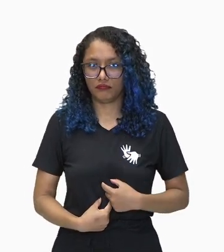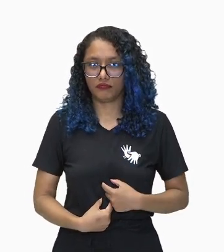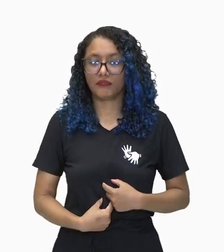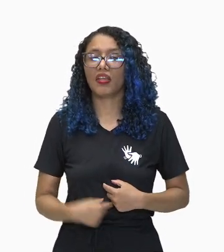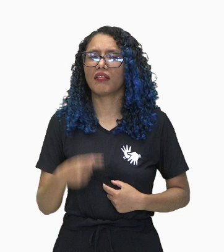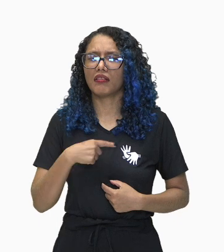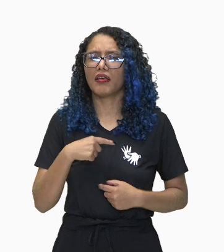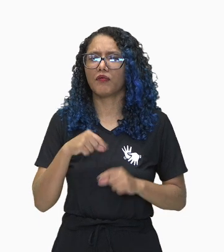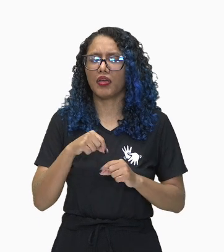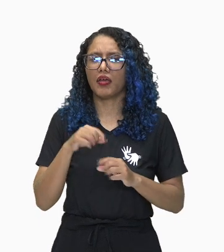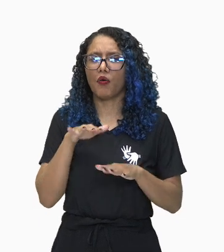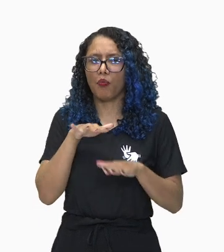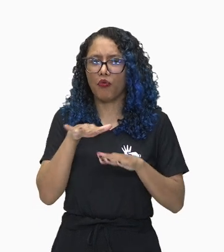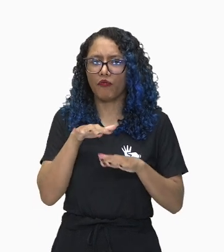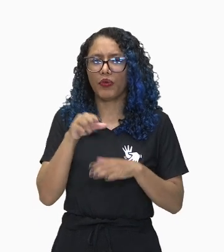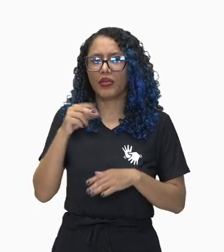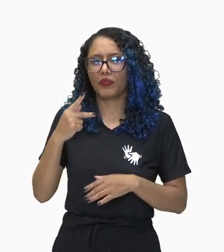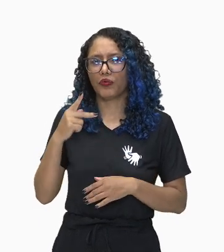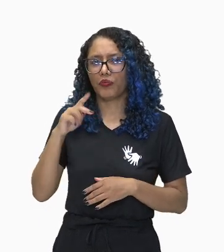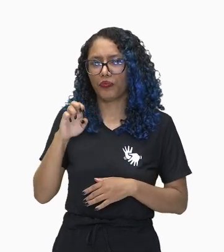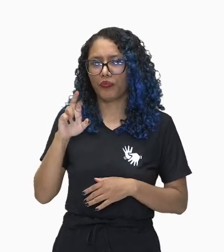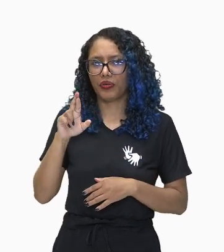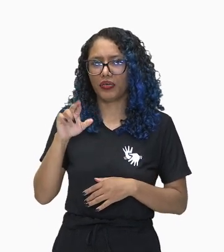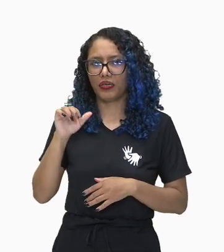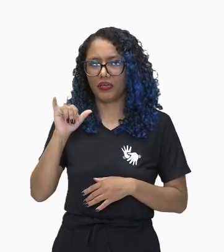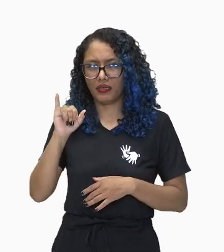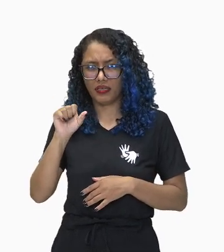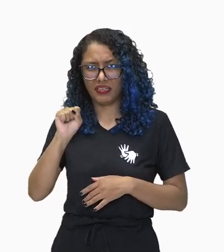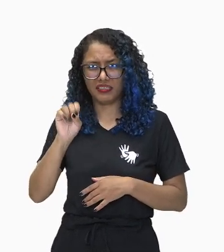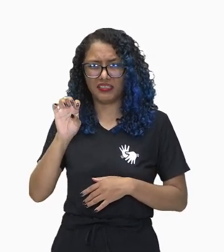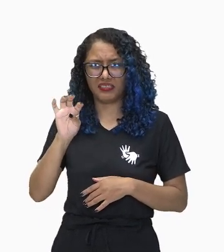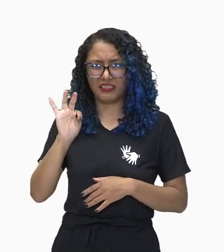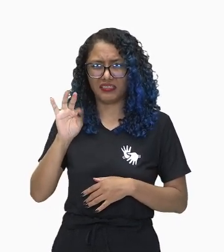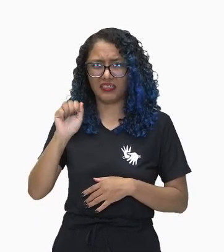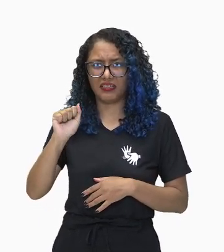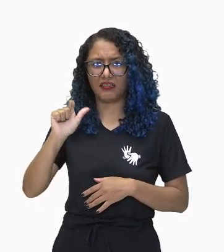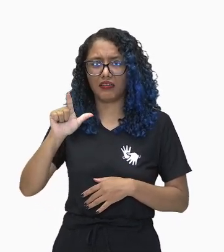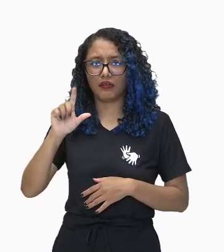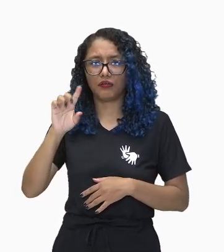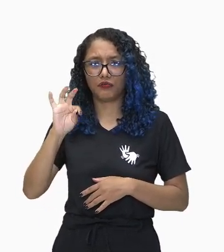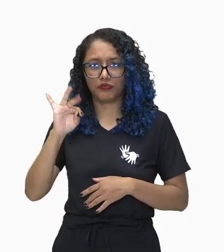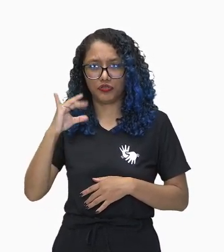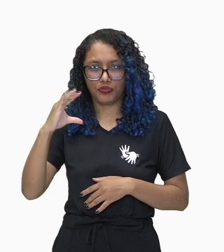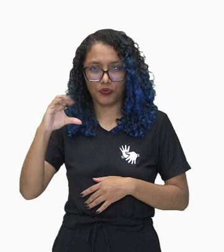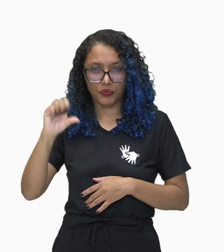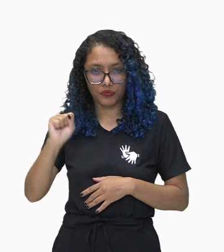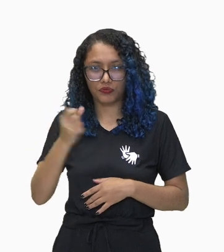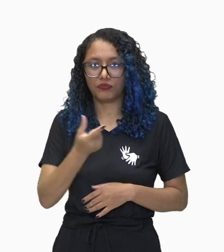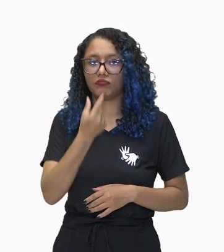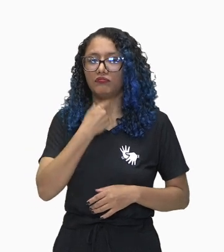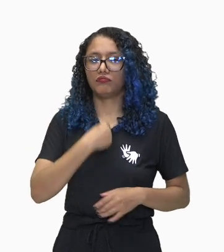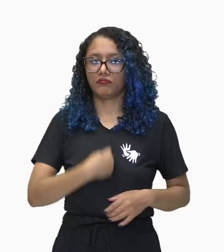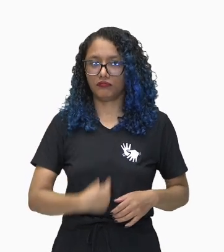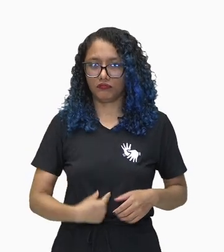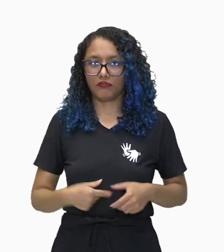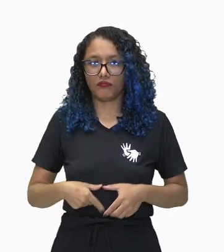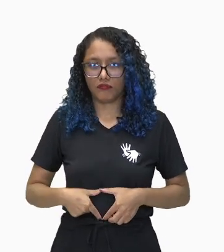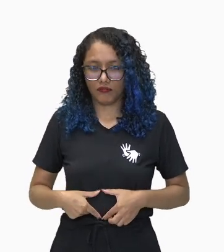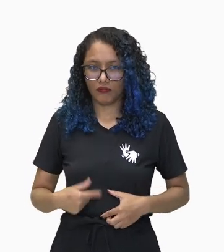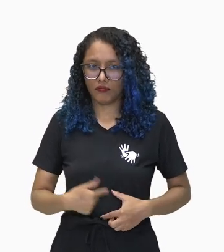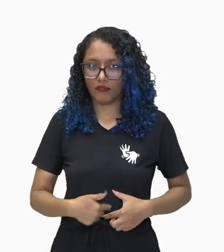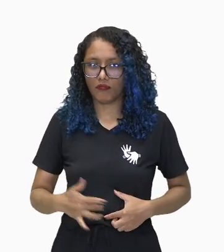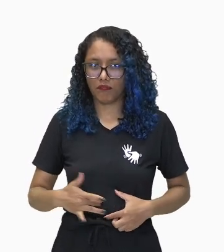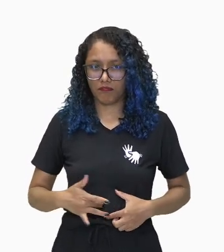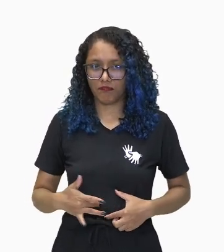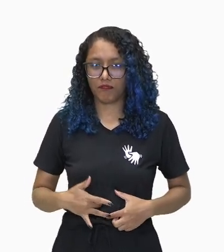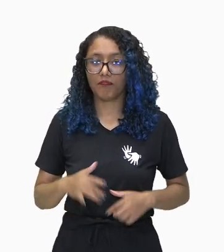movimentos peristálticos, chegando até o estômago. É interessante agora, vamos